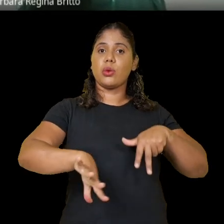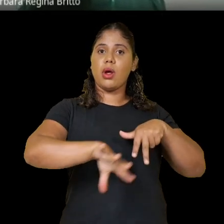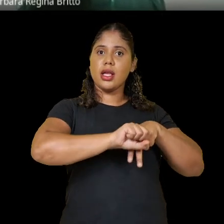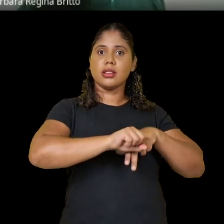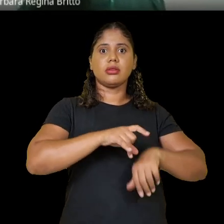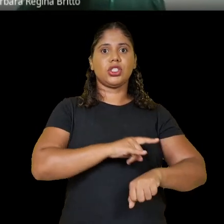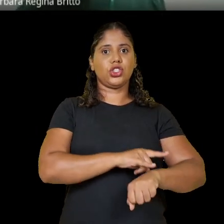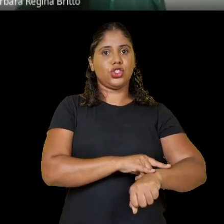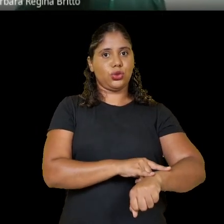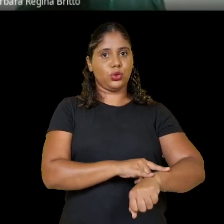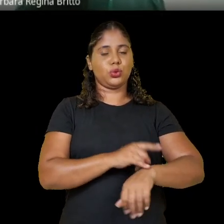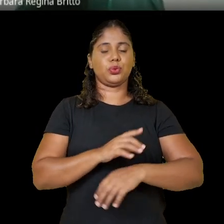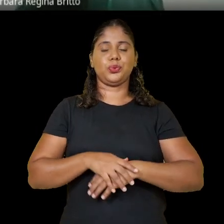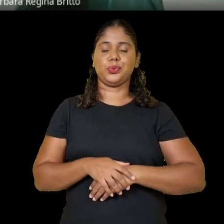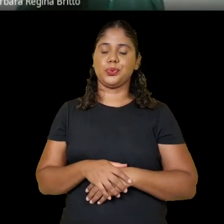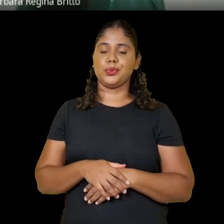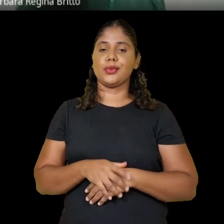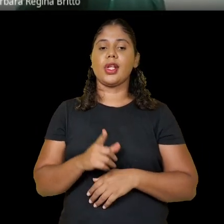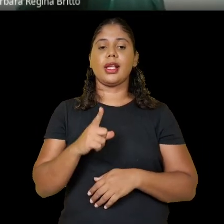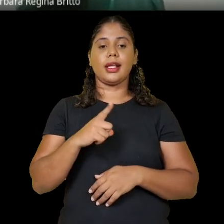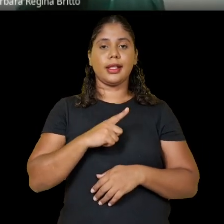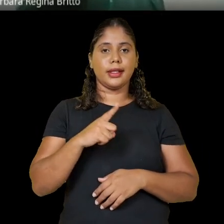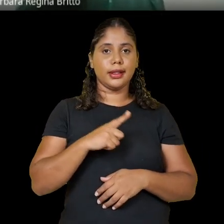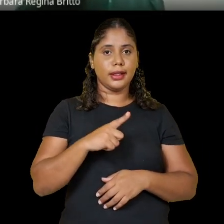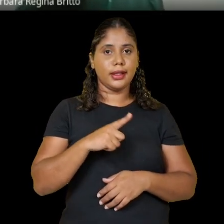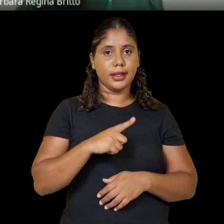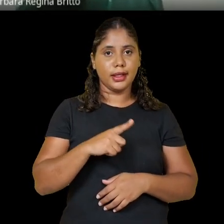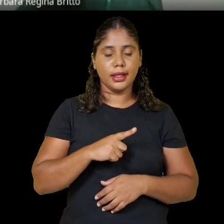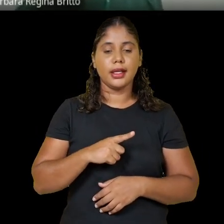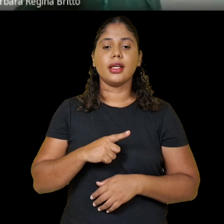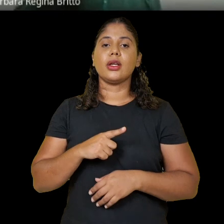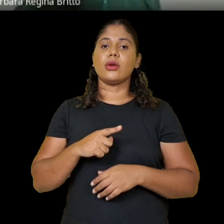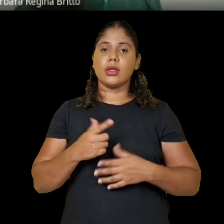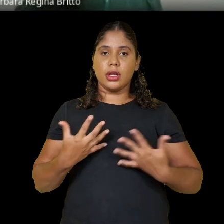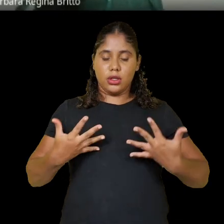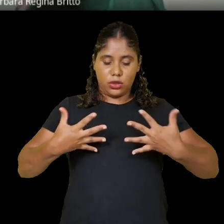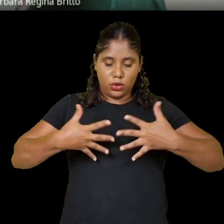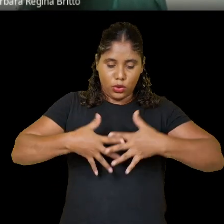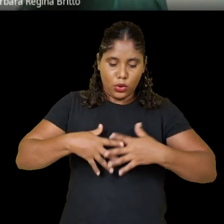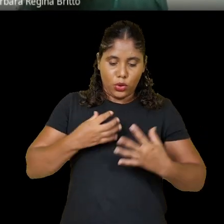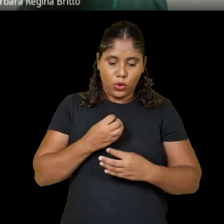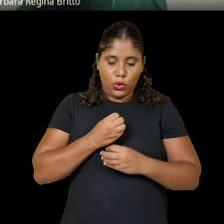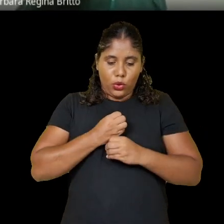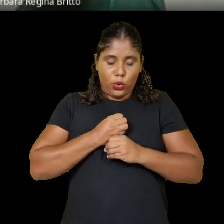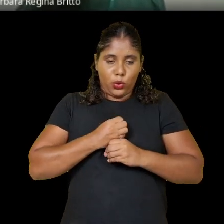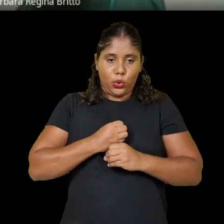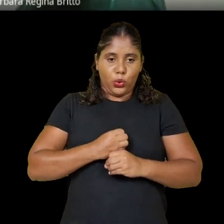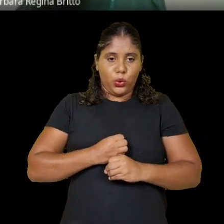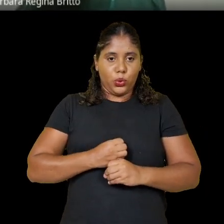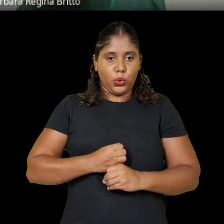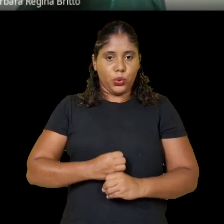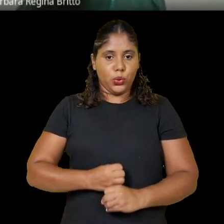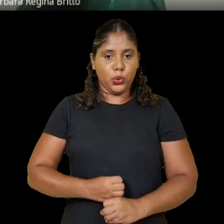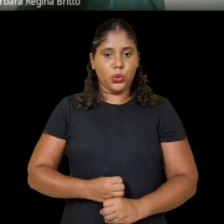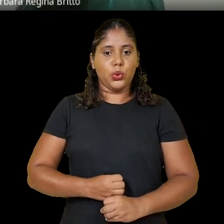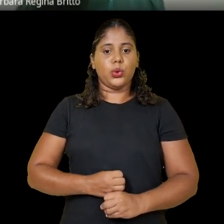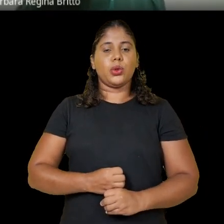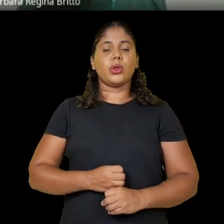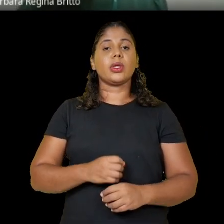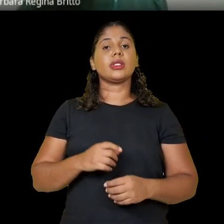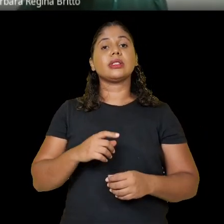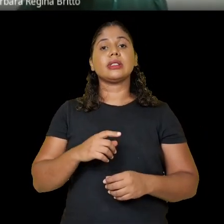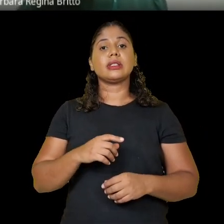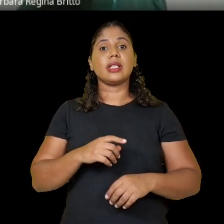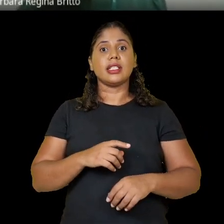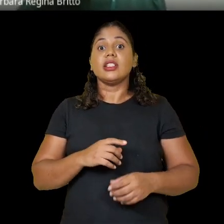urinária. Tem essas questões, né, da estase, da musculatura lisa, que às vezes a gestante